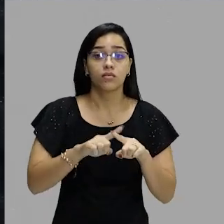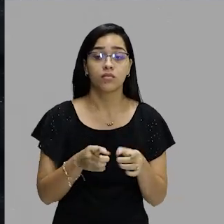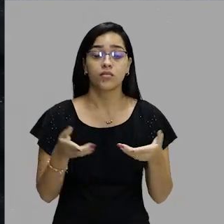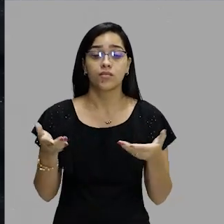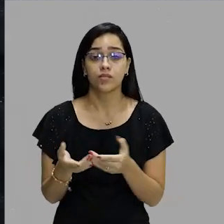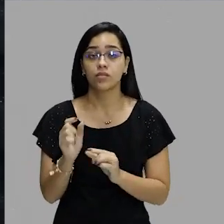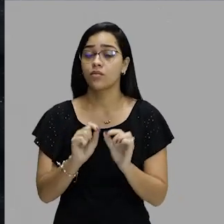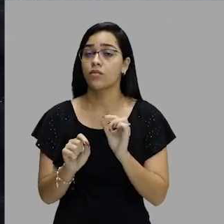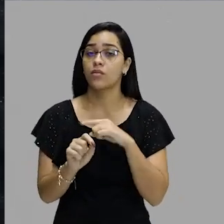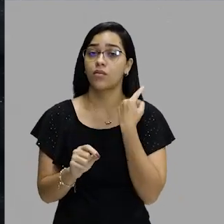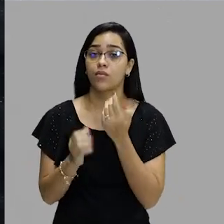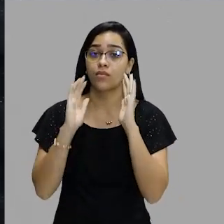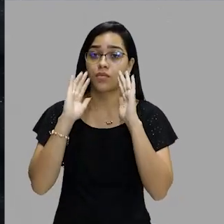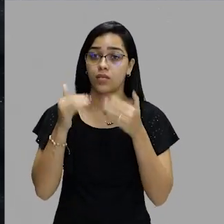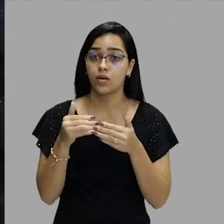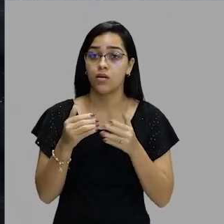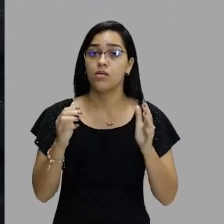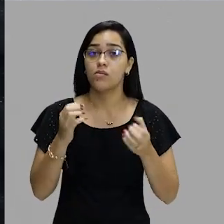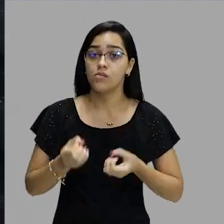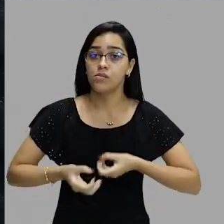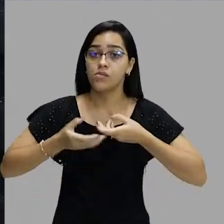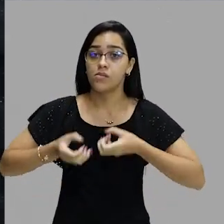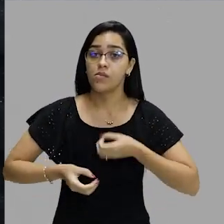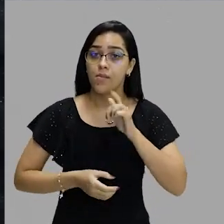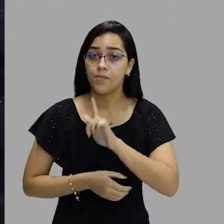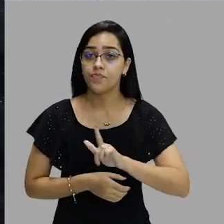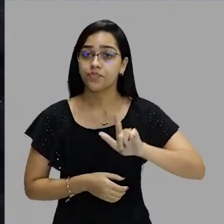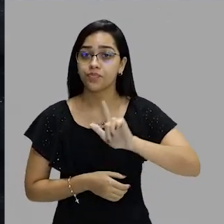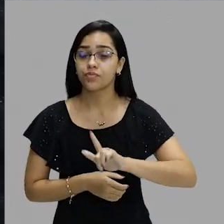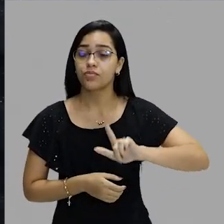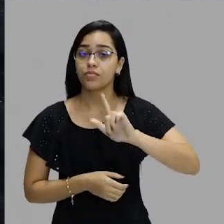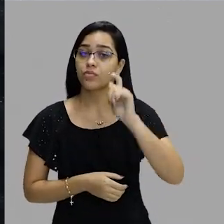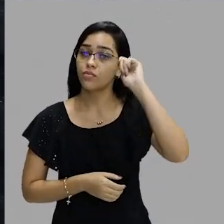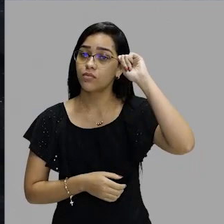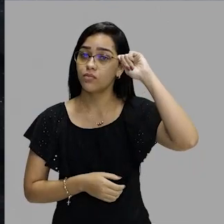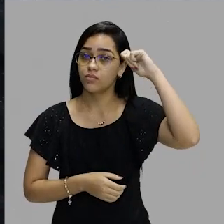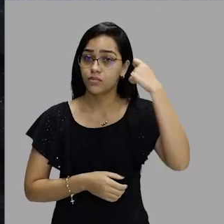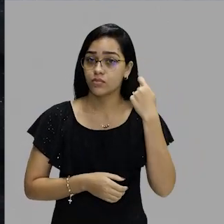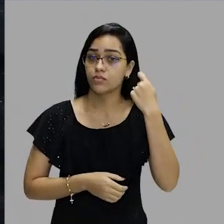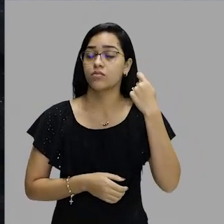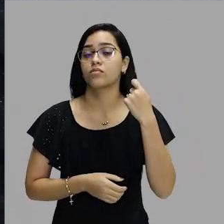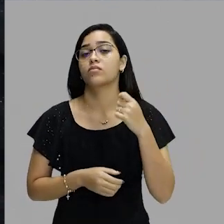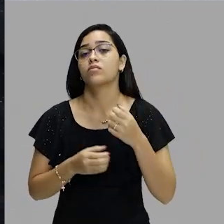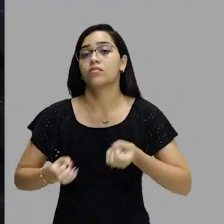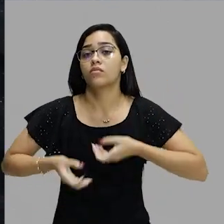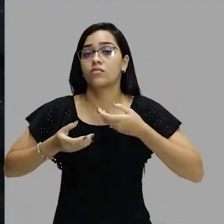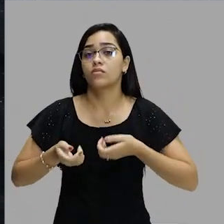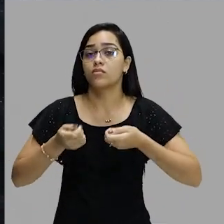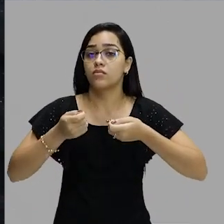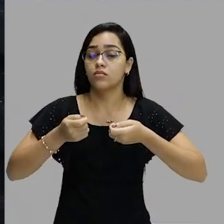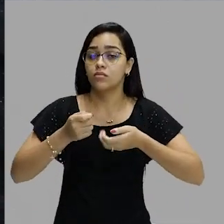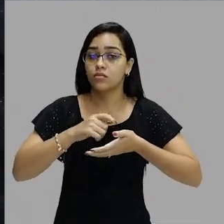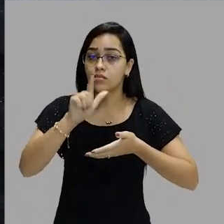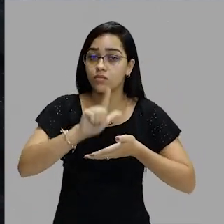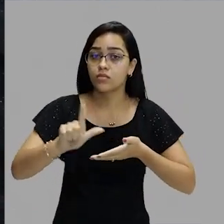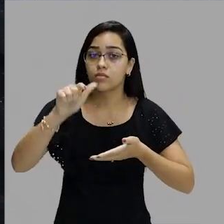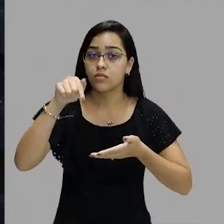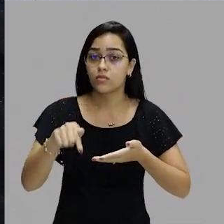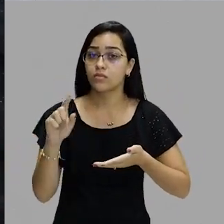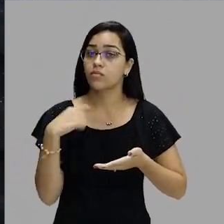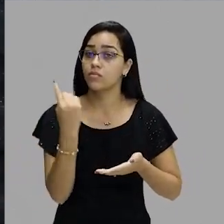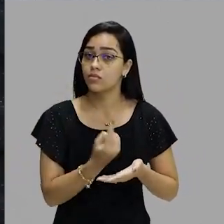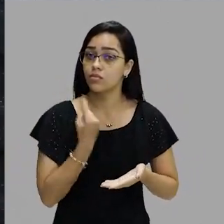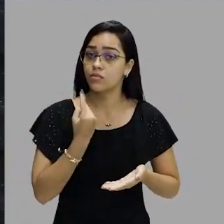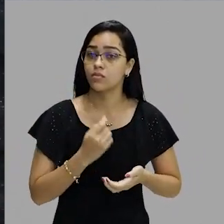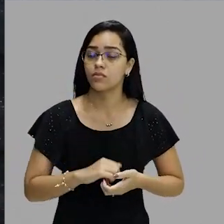hoje o nosso foco é a produção literária do negro, a produção literária negra aqui para nós,